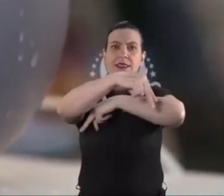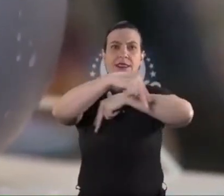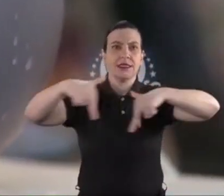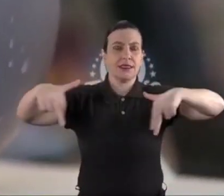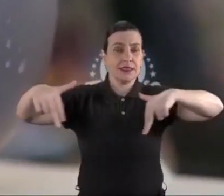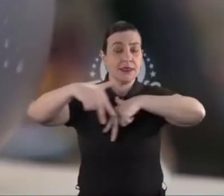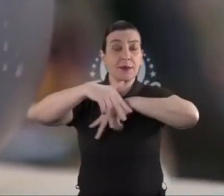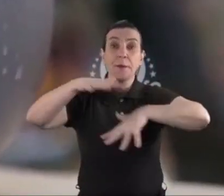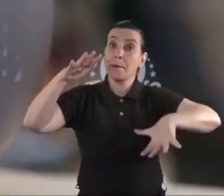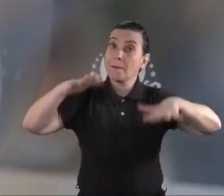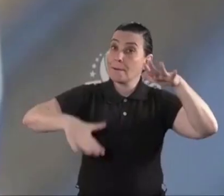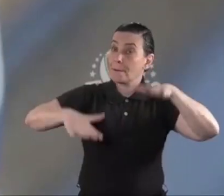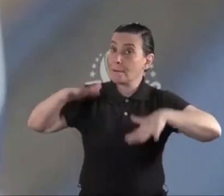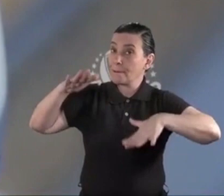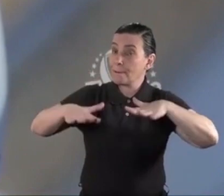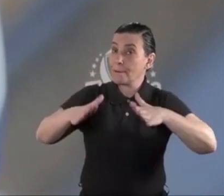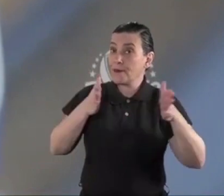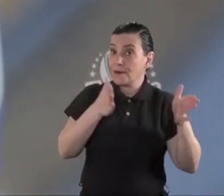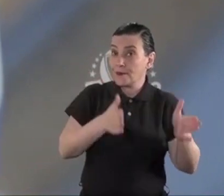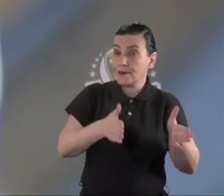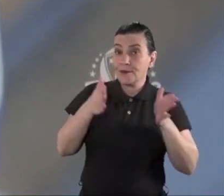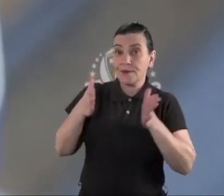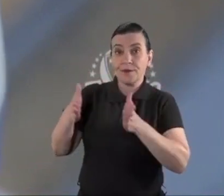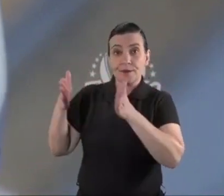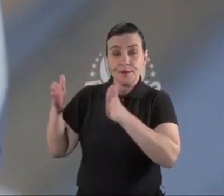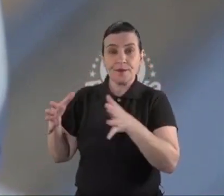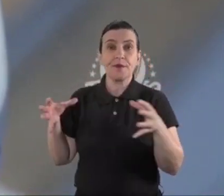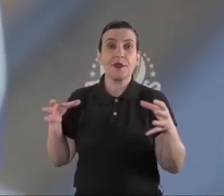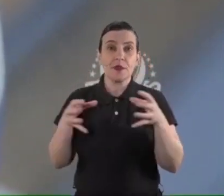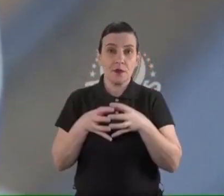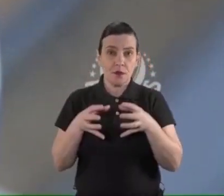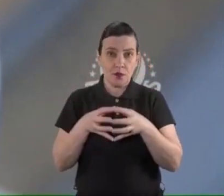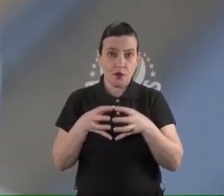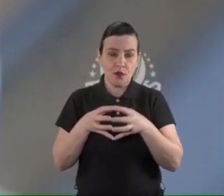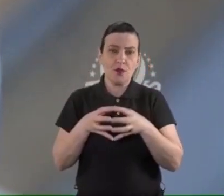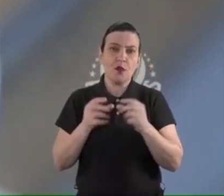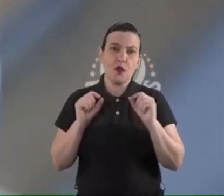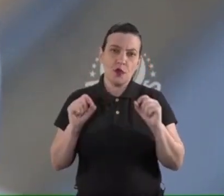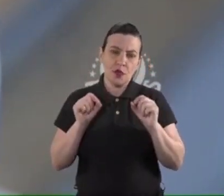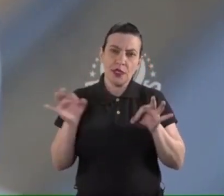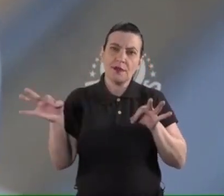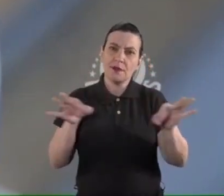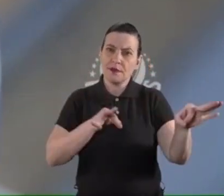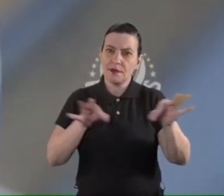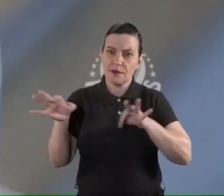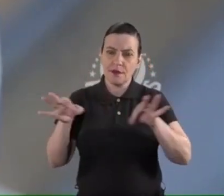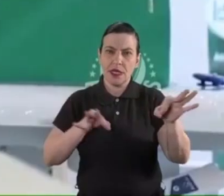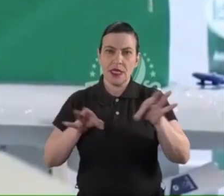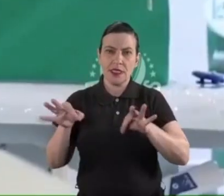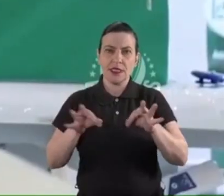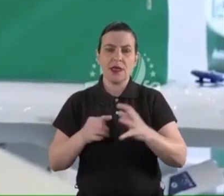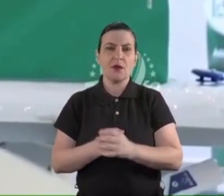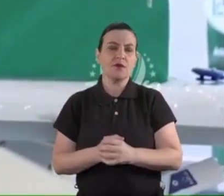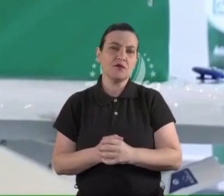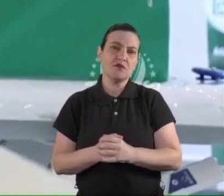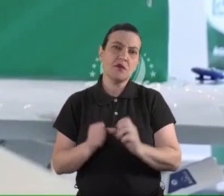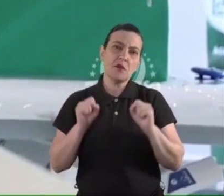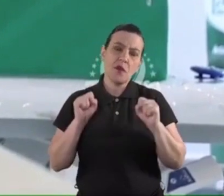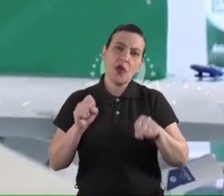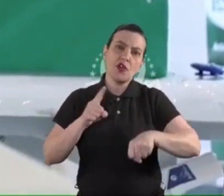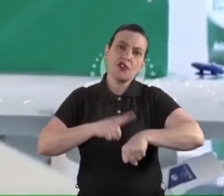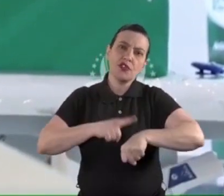Então, dependendo do momento em que o grupo está, né, da preparação, então seja um